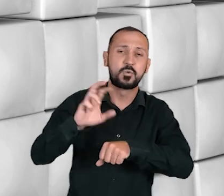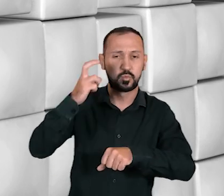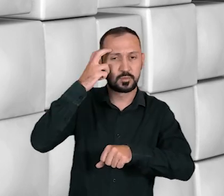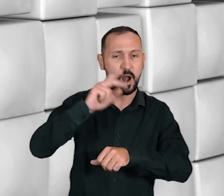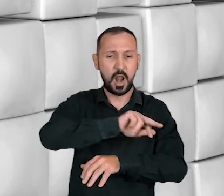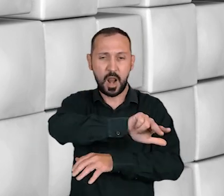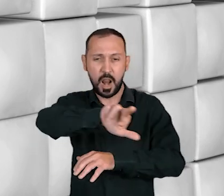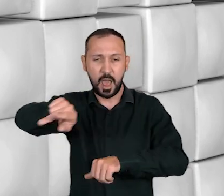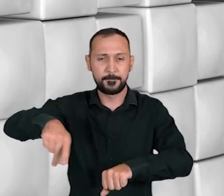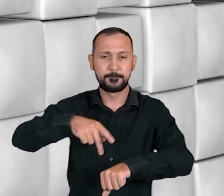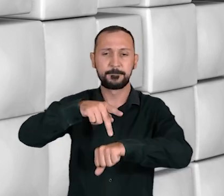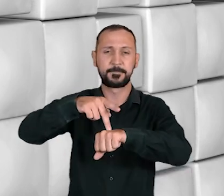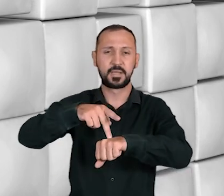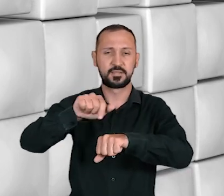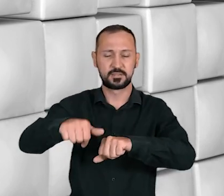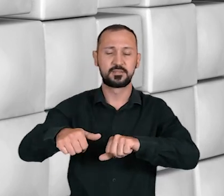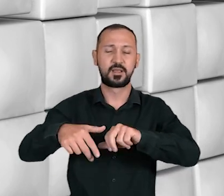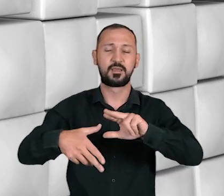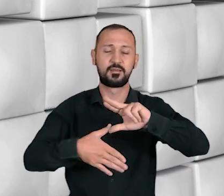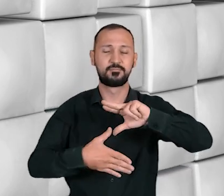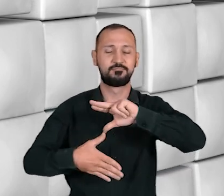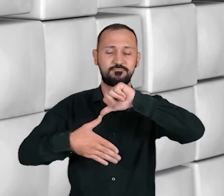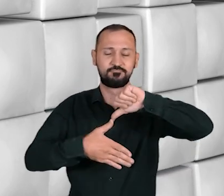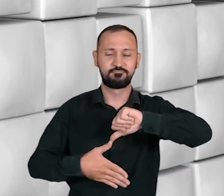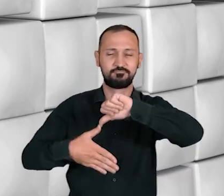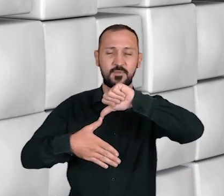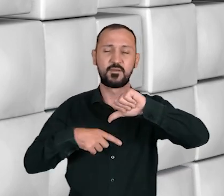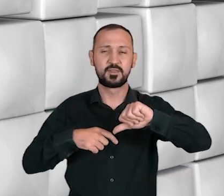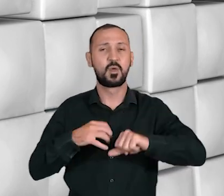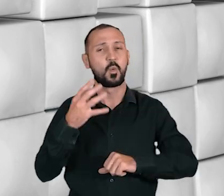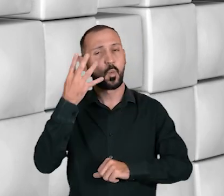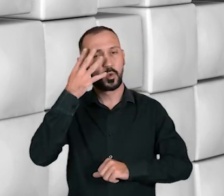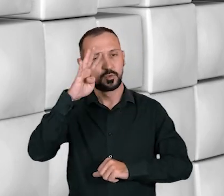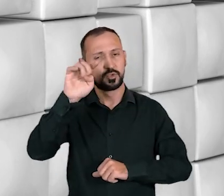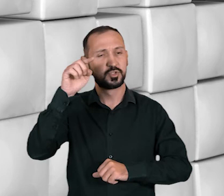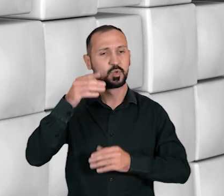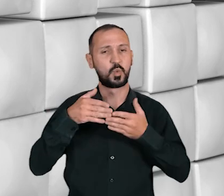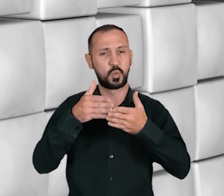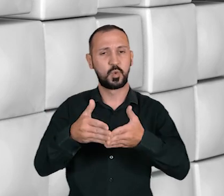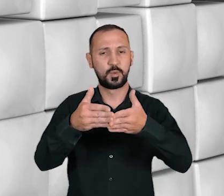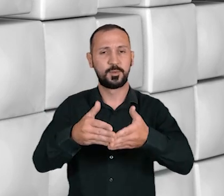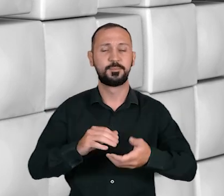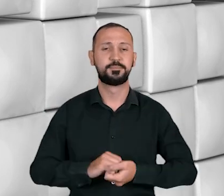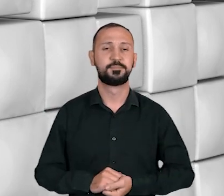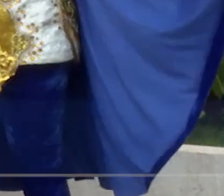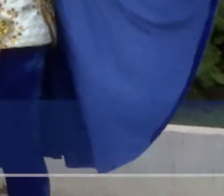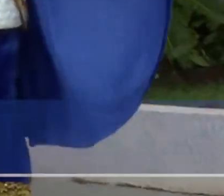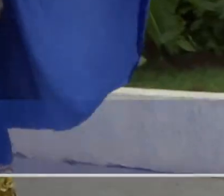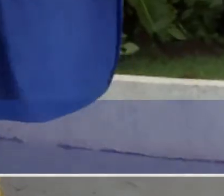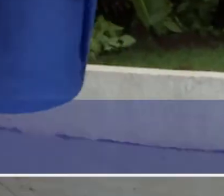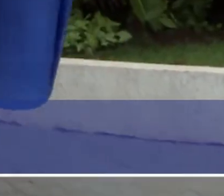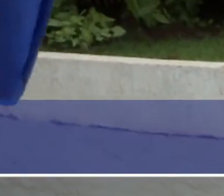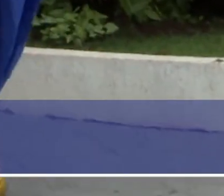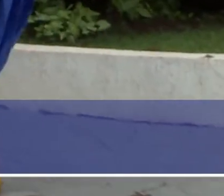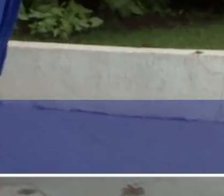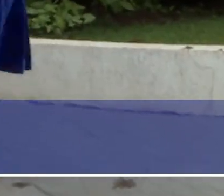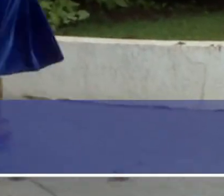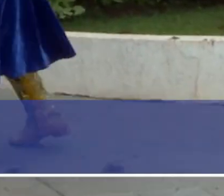práticas culturais de vários países sul-americanos, durante 4 dias em Corumbá.